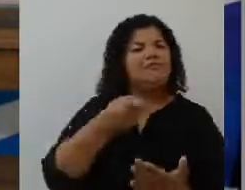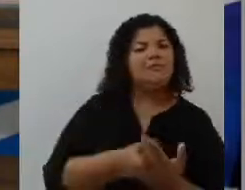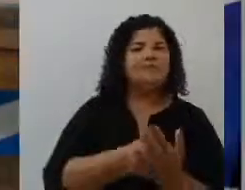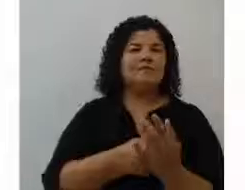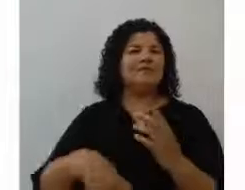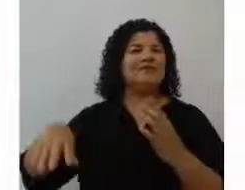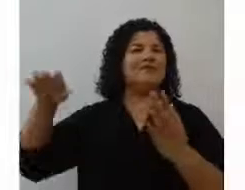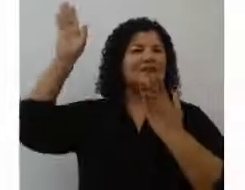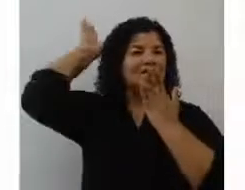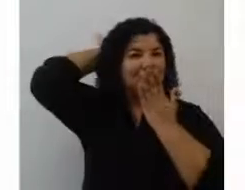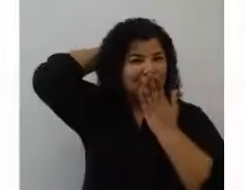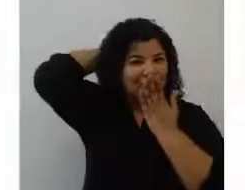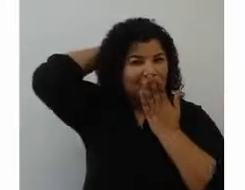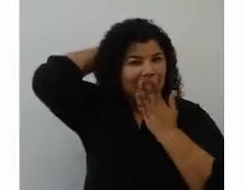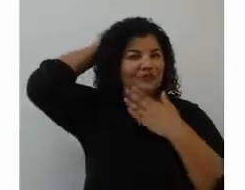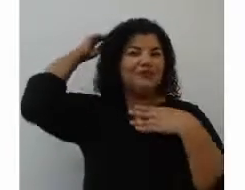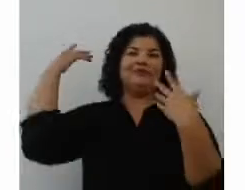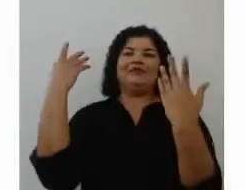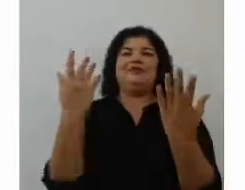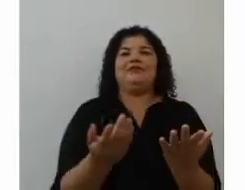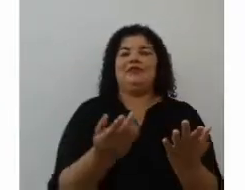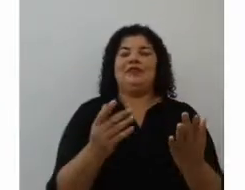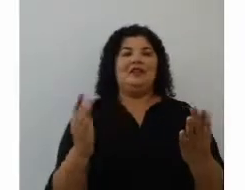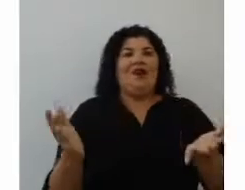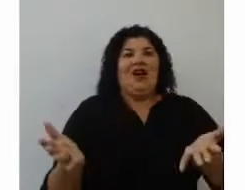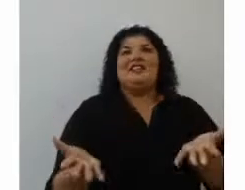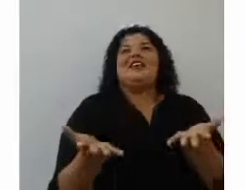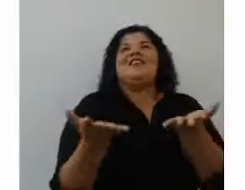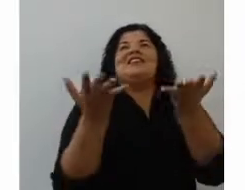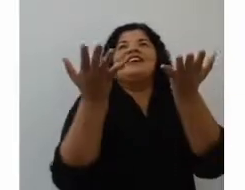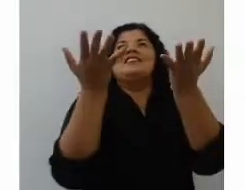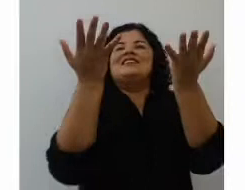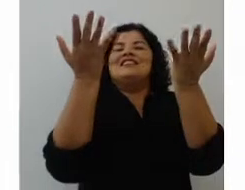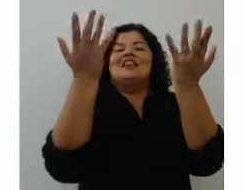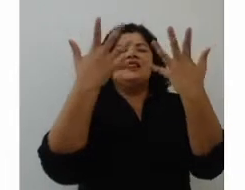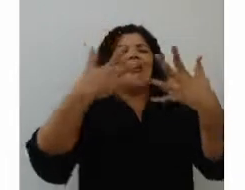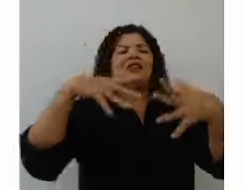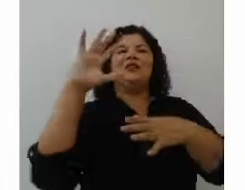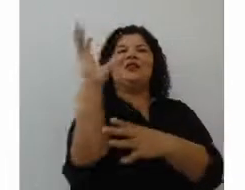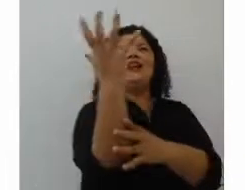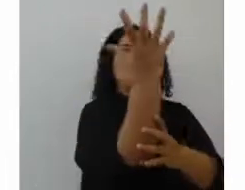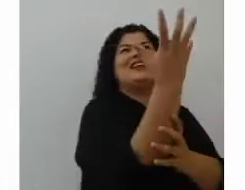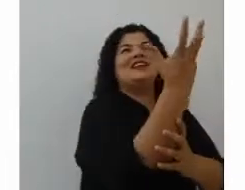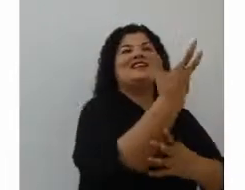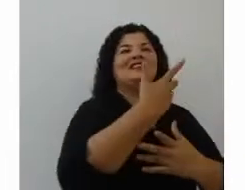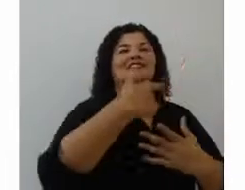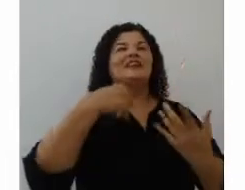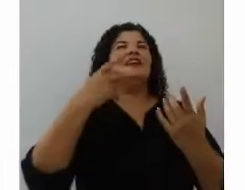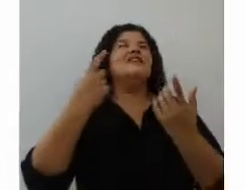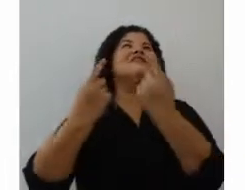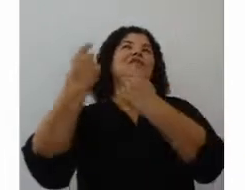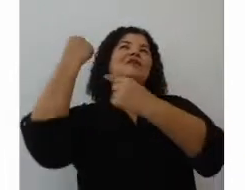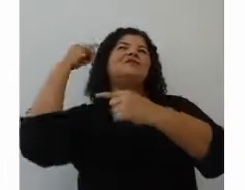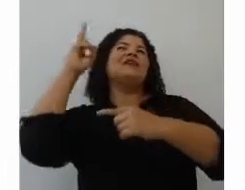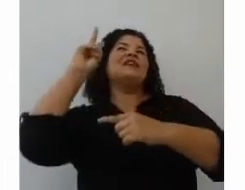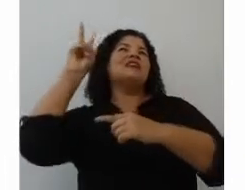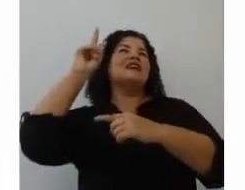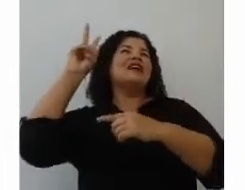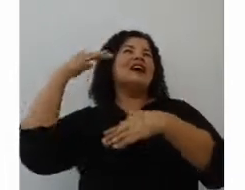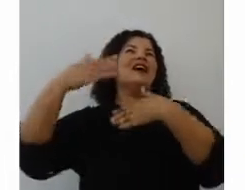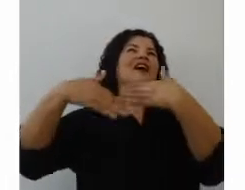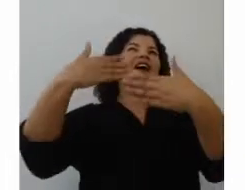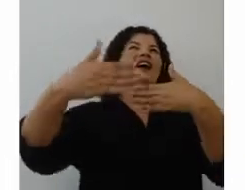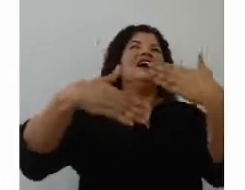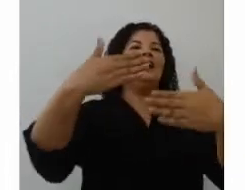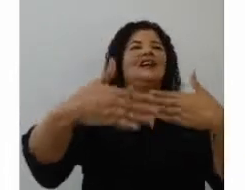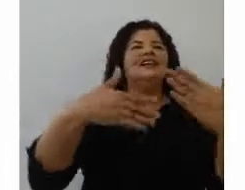sua tela. Marcada pela exaltação da natureza, pela volta ao passado histórico, pelo medievalismo, olha o